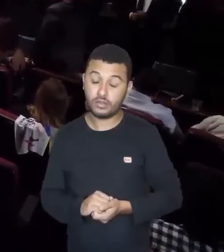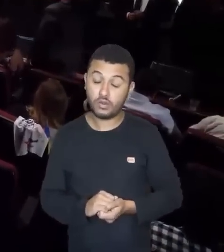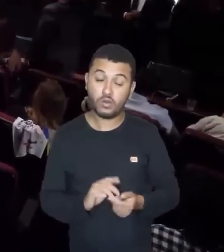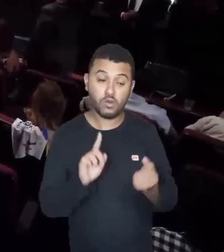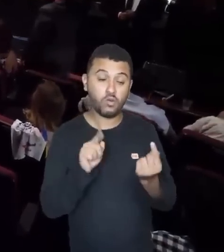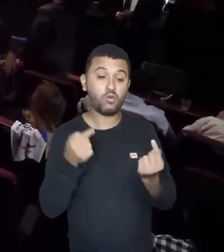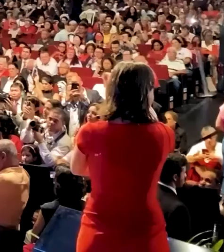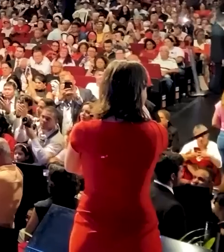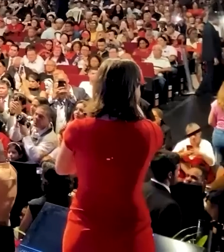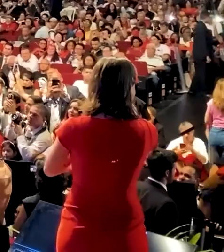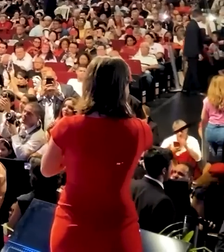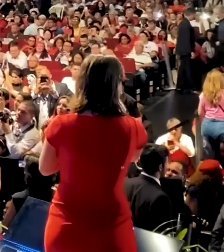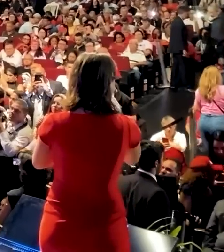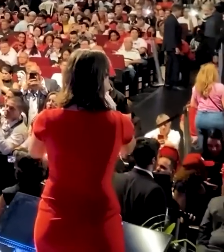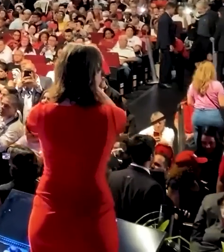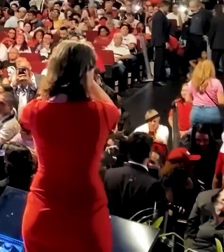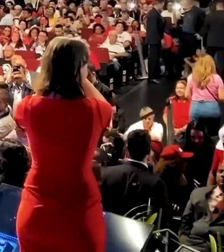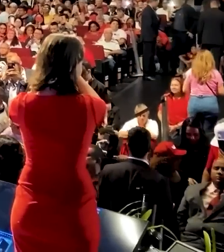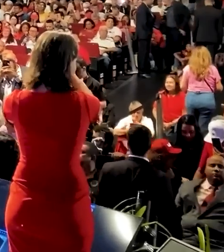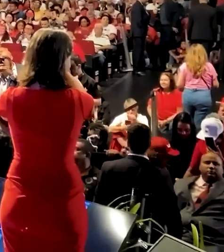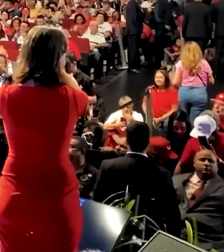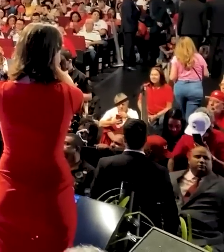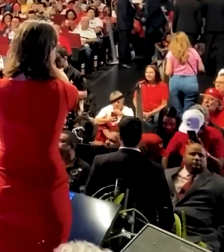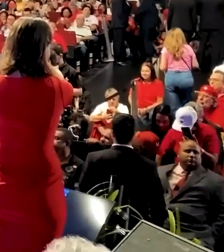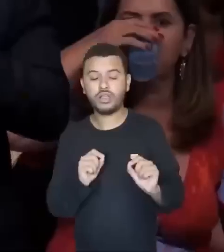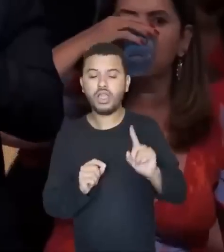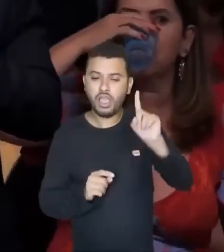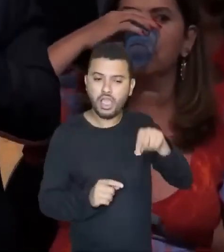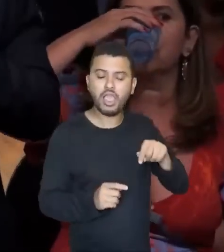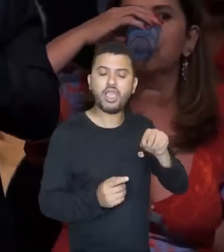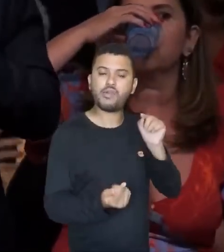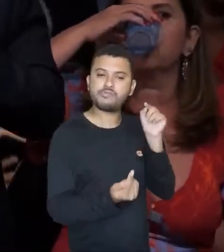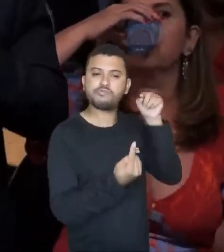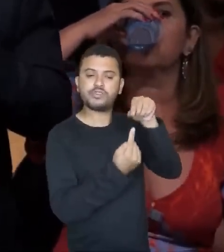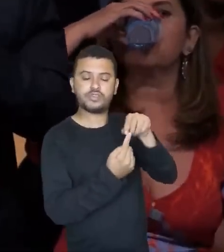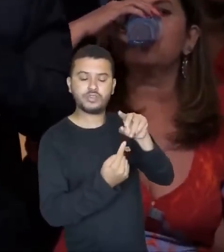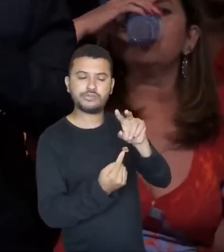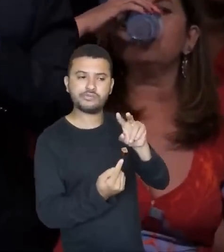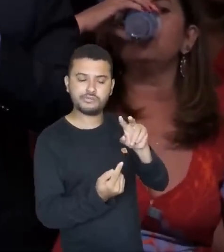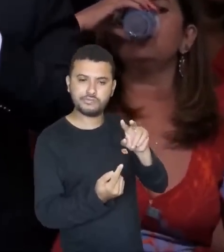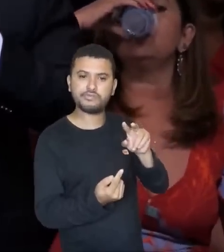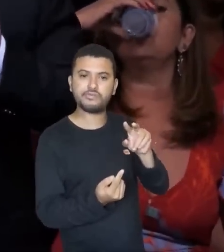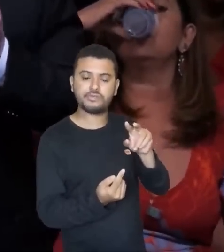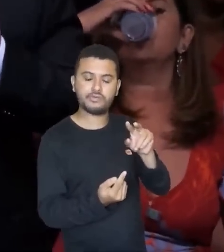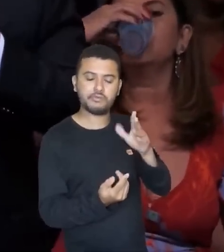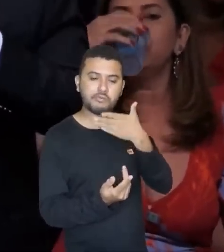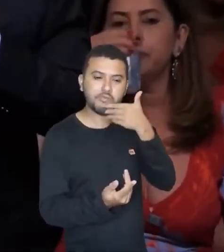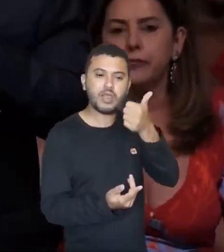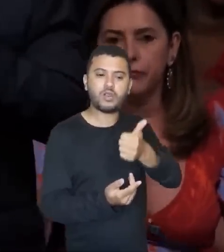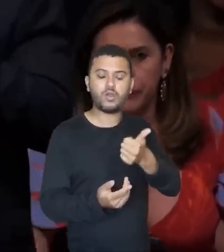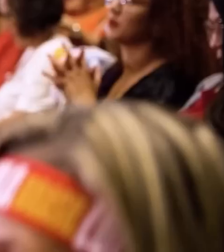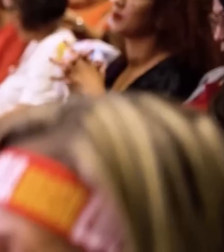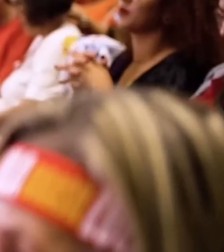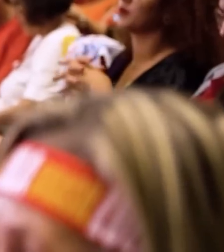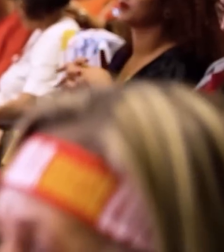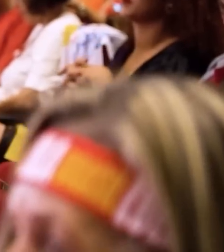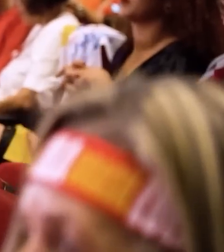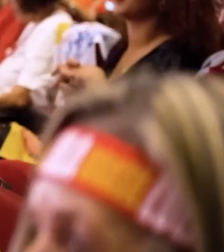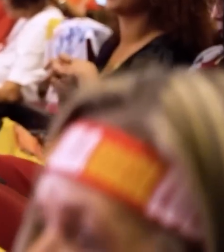nossa existência é a razão de levantar e melhorar a qualidade de vida do nosso